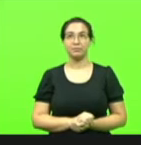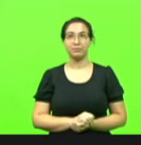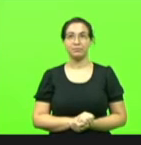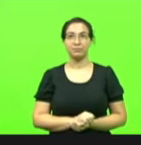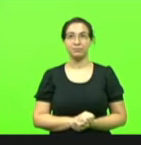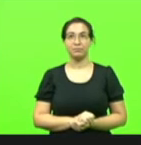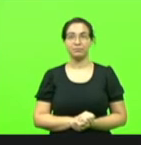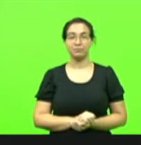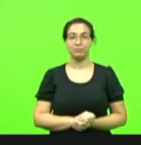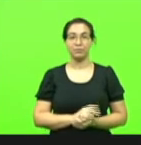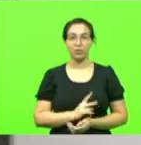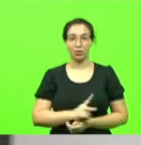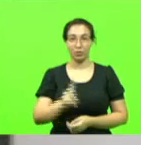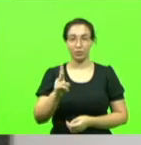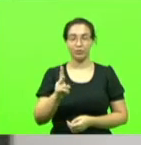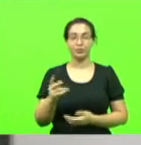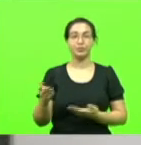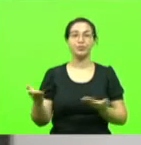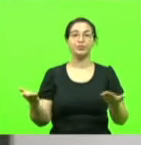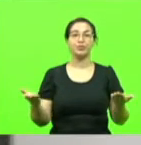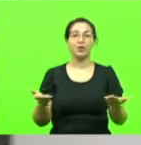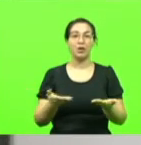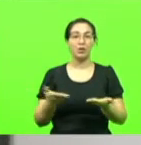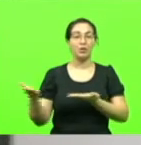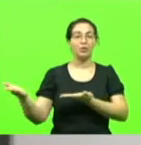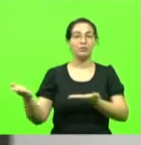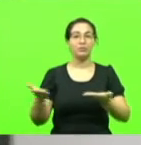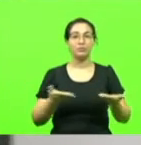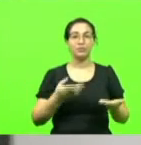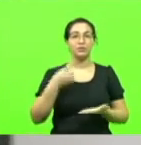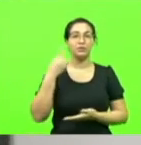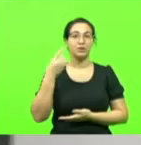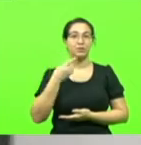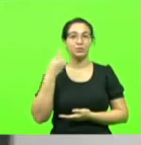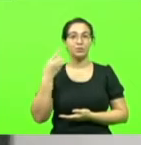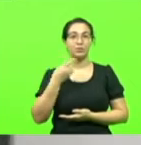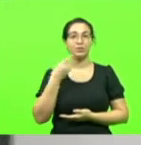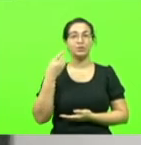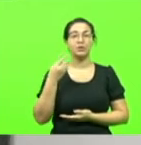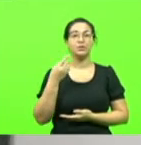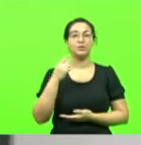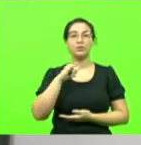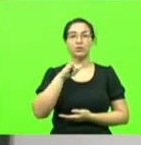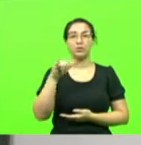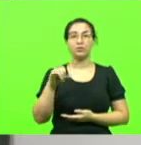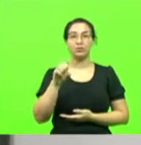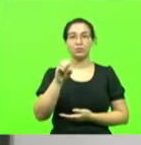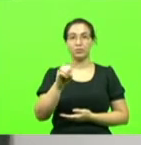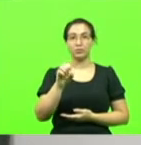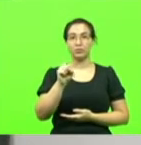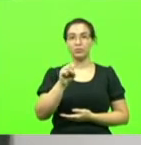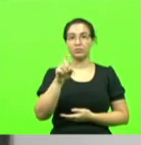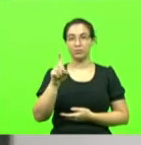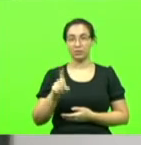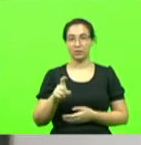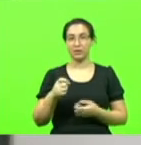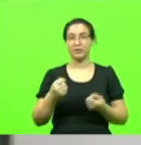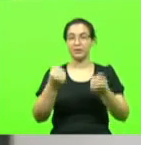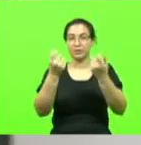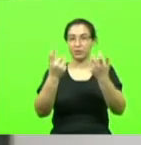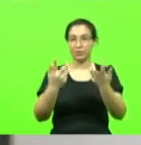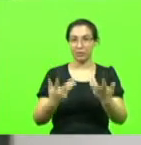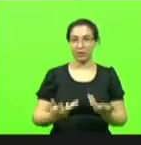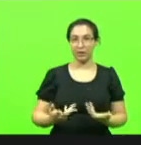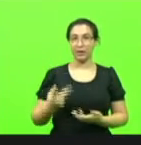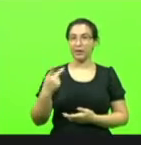Olá seguindo a pauta passo a palavra para o Deputado José Milton Scheffer para apresentação de matéria sobre sua